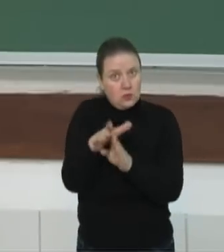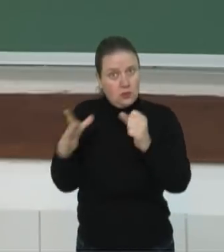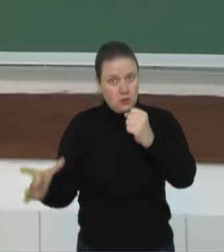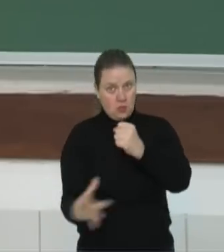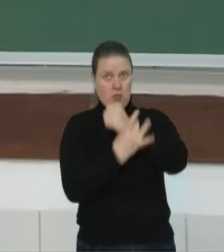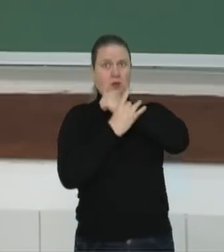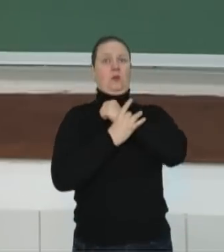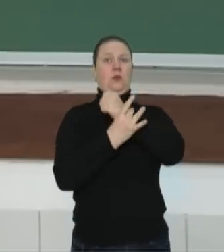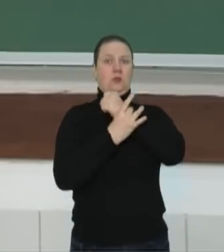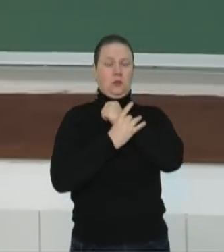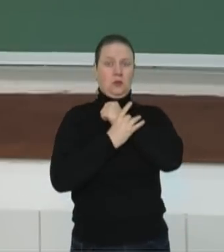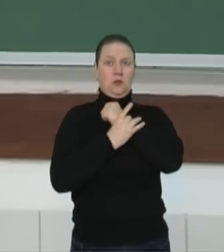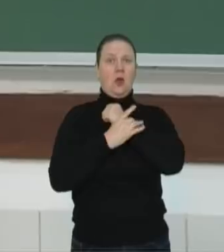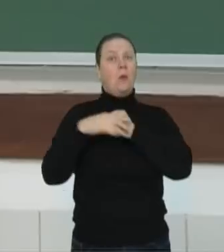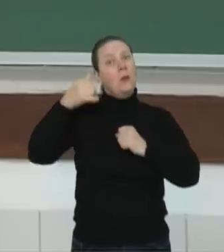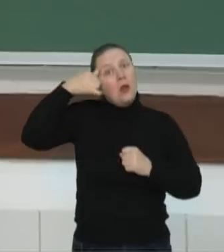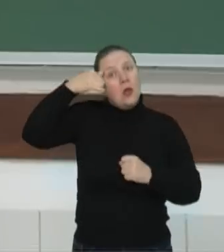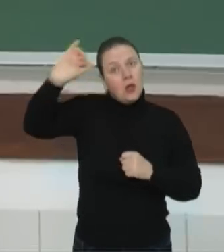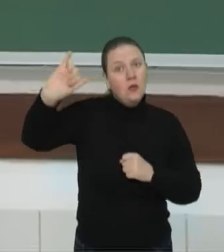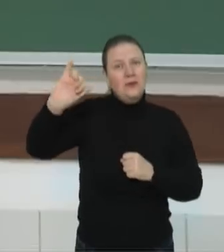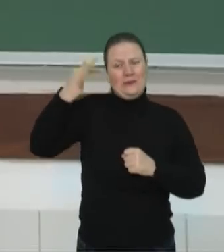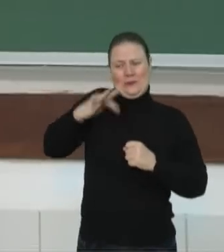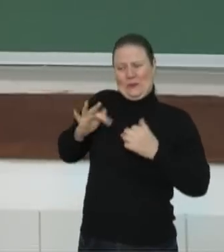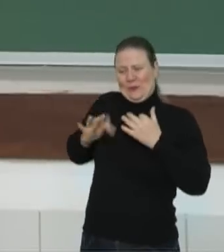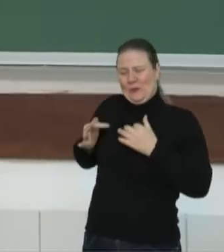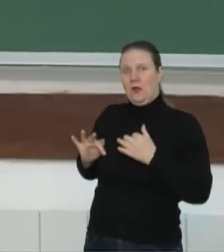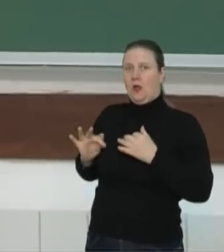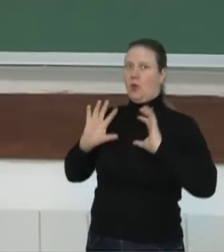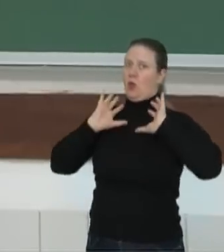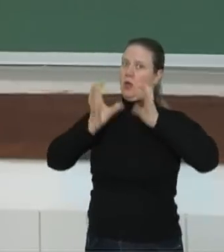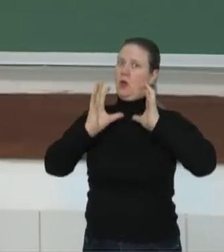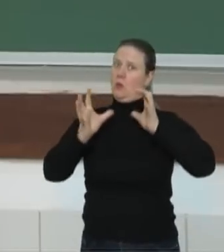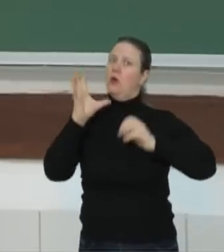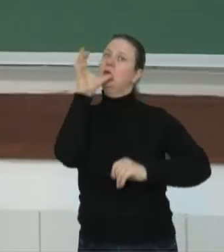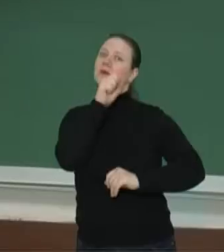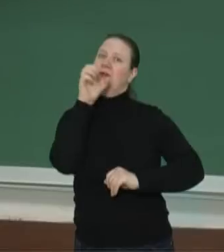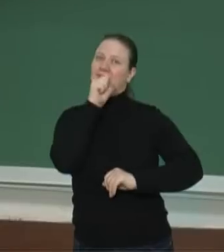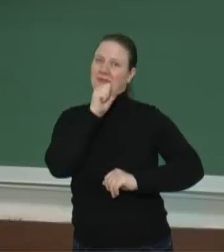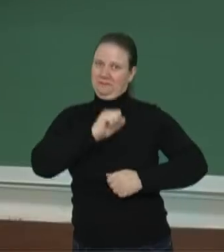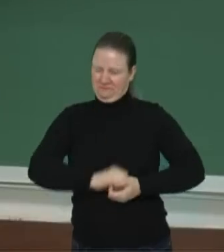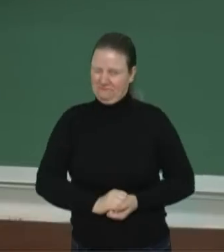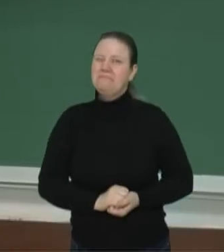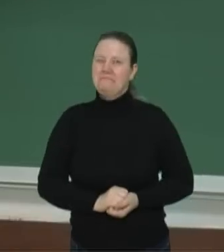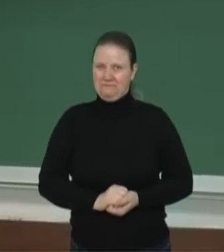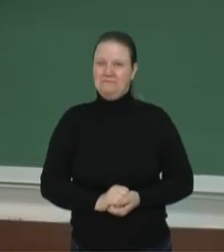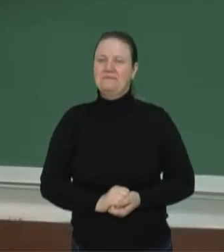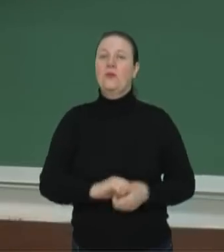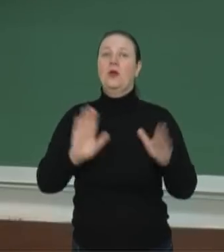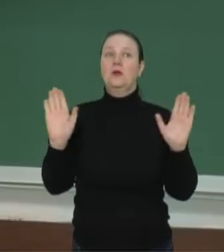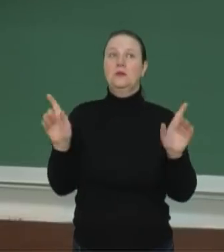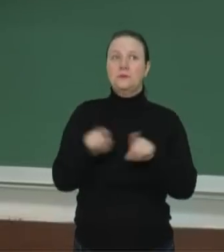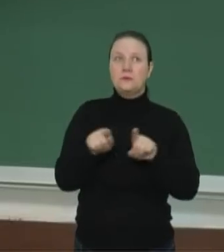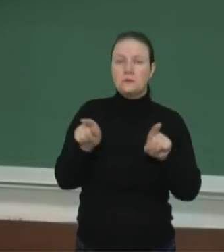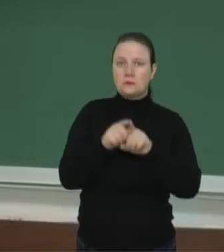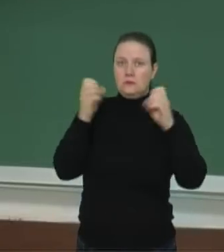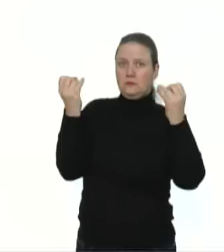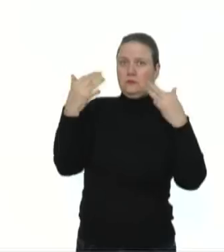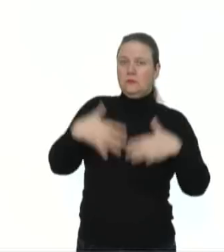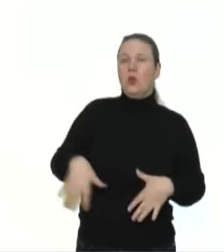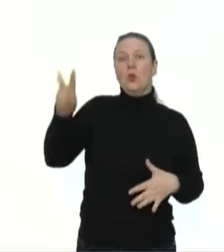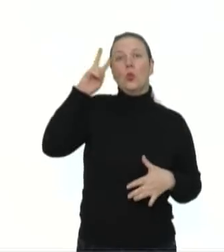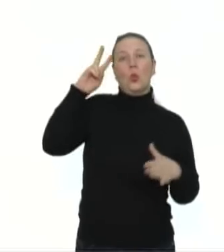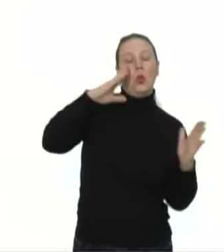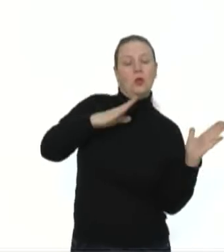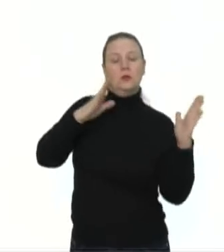segurança para você não ser vítima da bola laranja, ok? A gente ainda vai falar do histórico